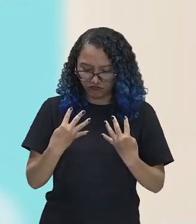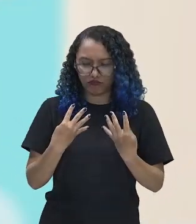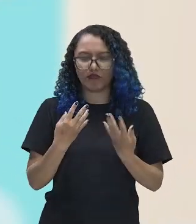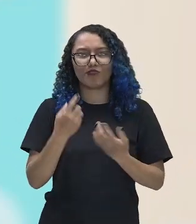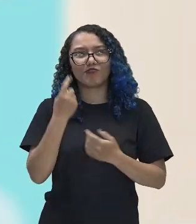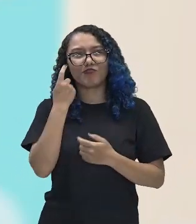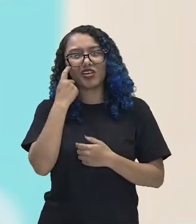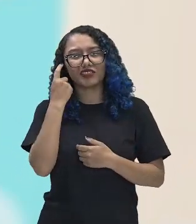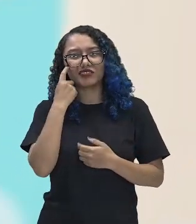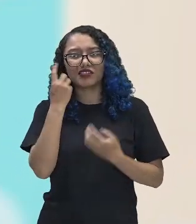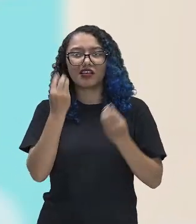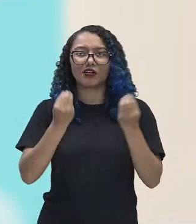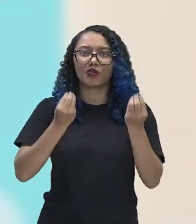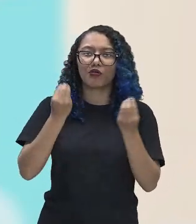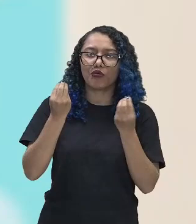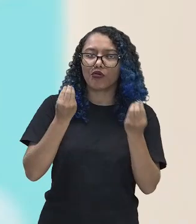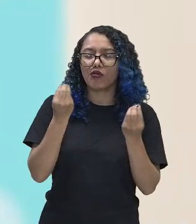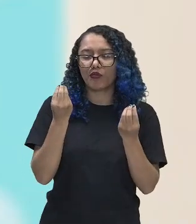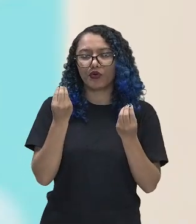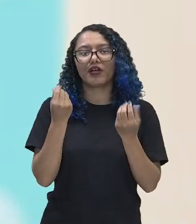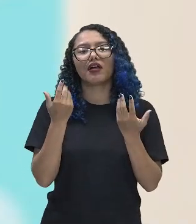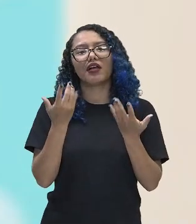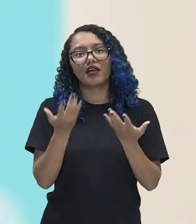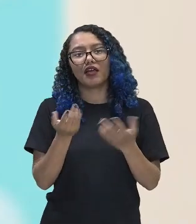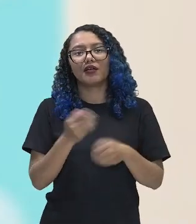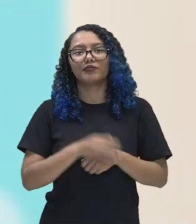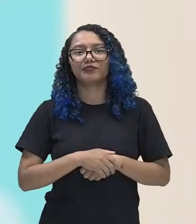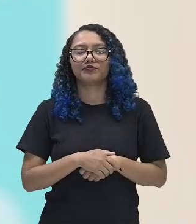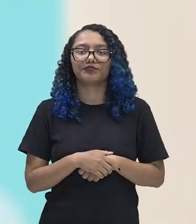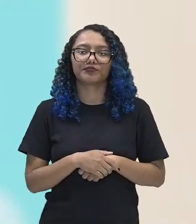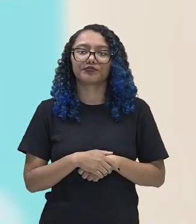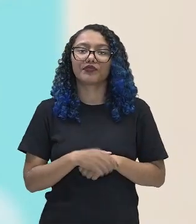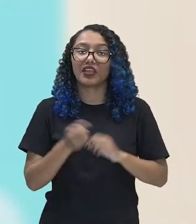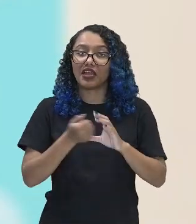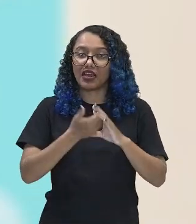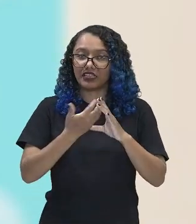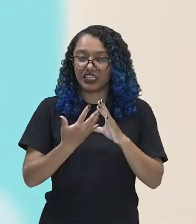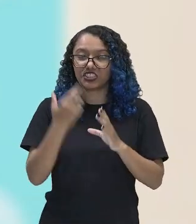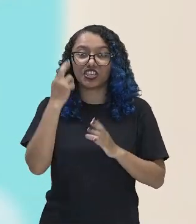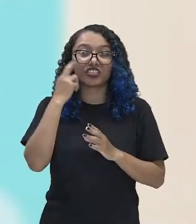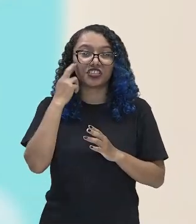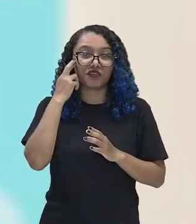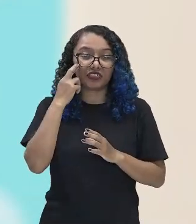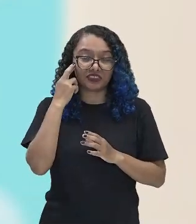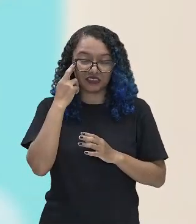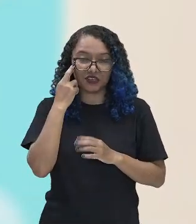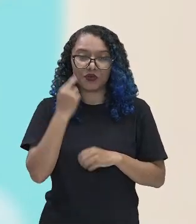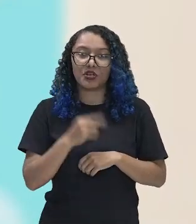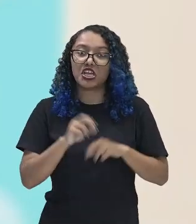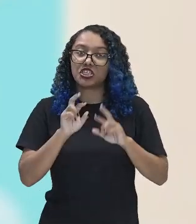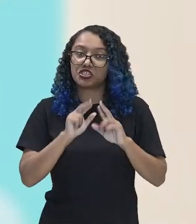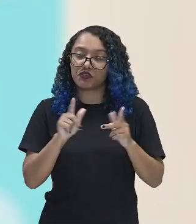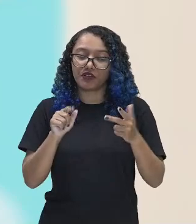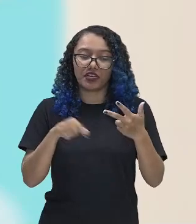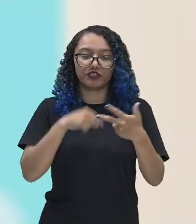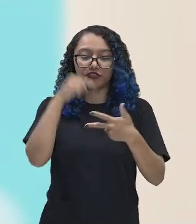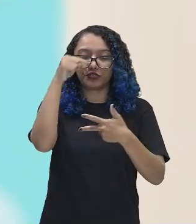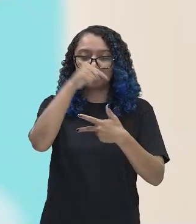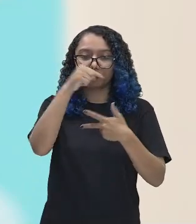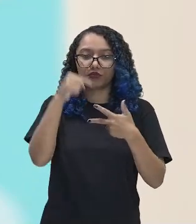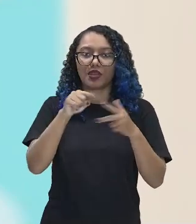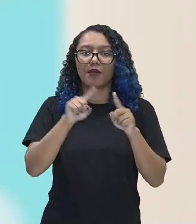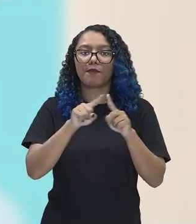refletir sobre tudo isso. Então ele tem esse aspecto mais reflexivo, diferente aí das duas primeiras, mas em algumas obras ele